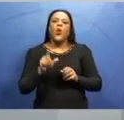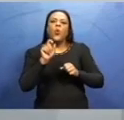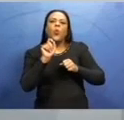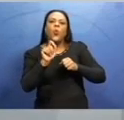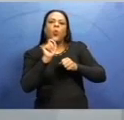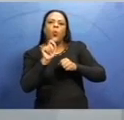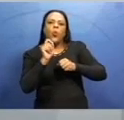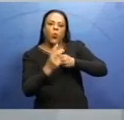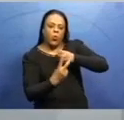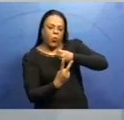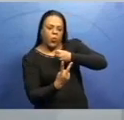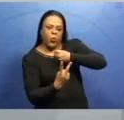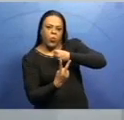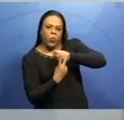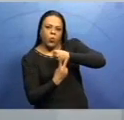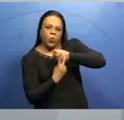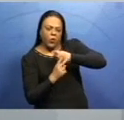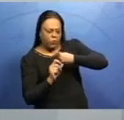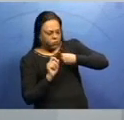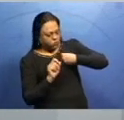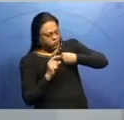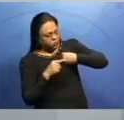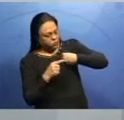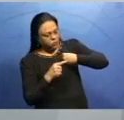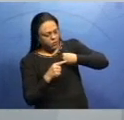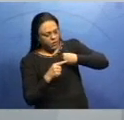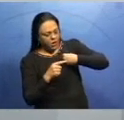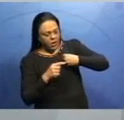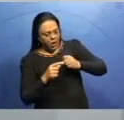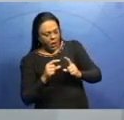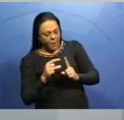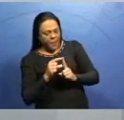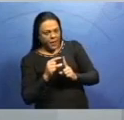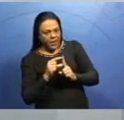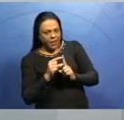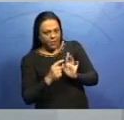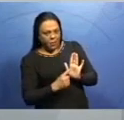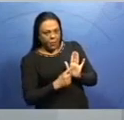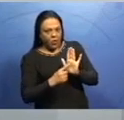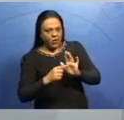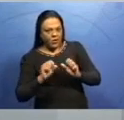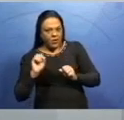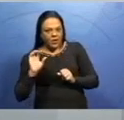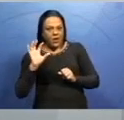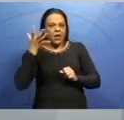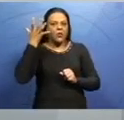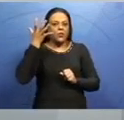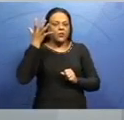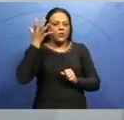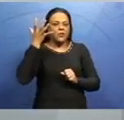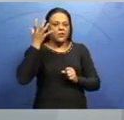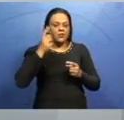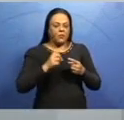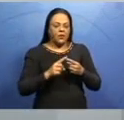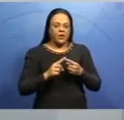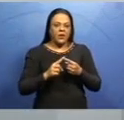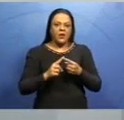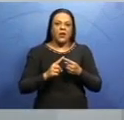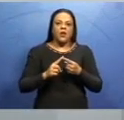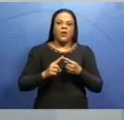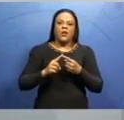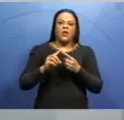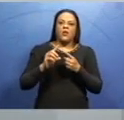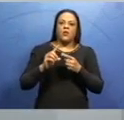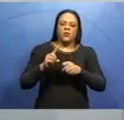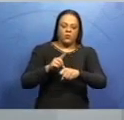Verbo. Um verbo é uma palavra que indica acontecimentos representados no tempo